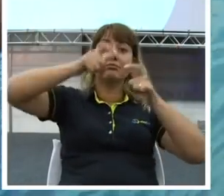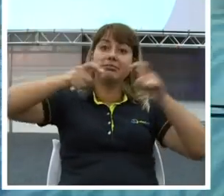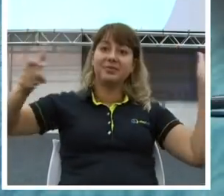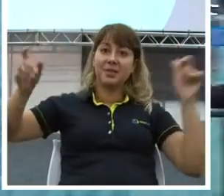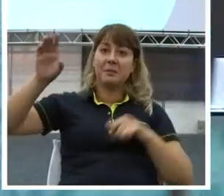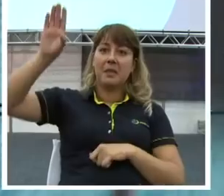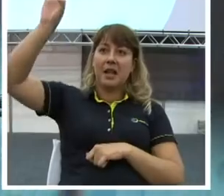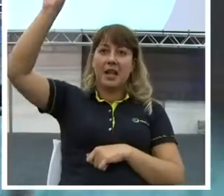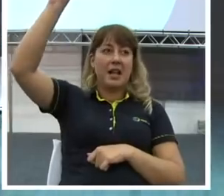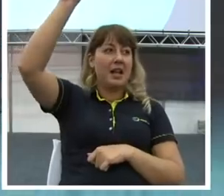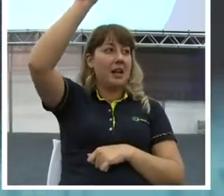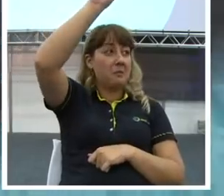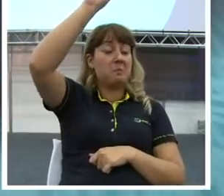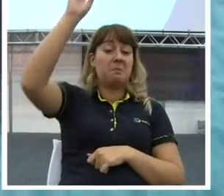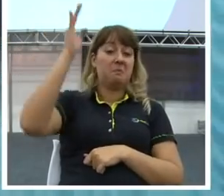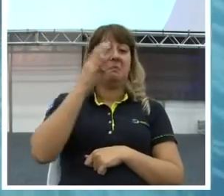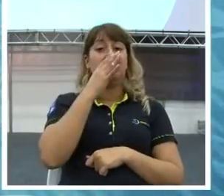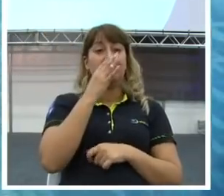É.